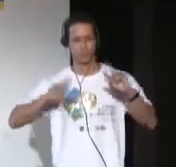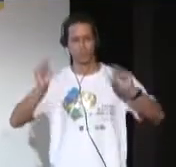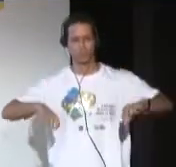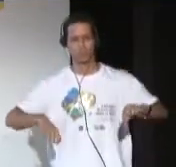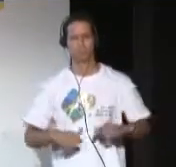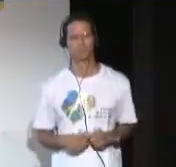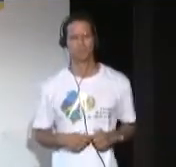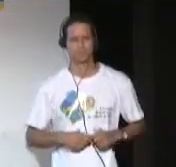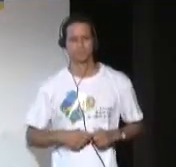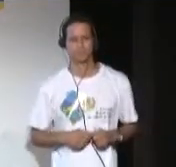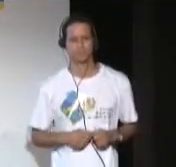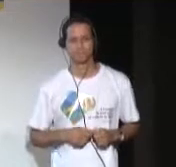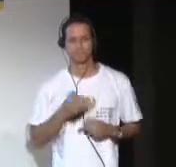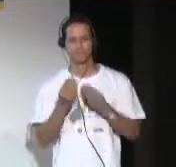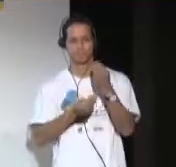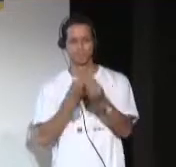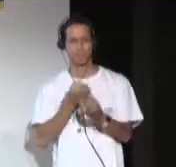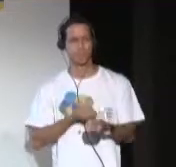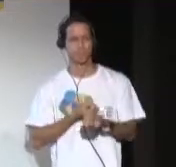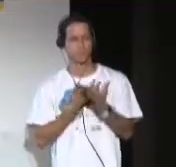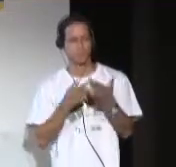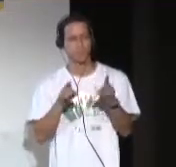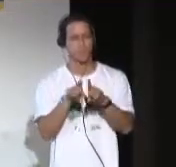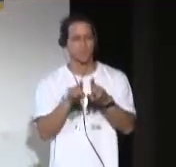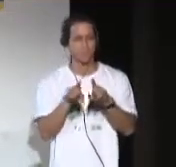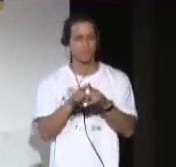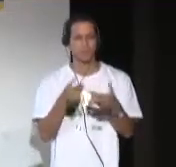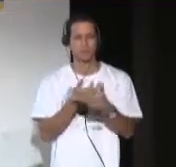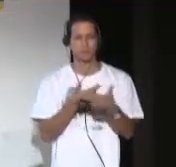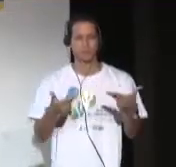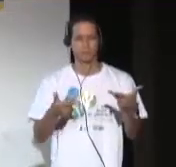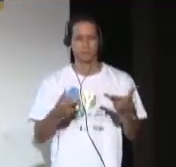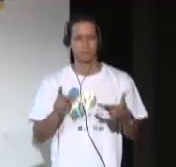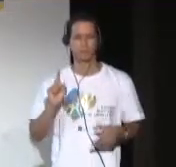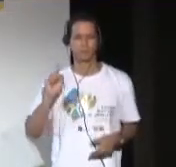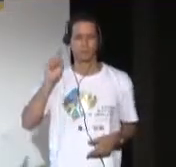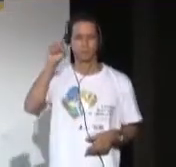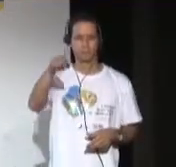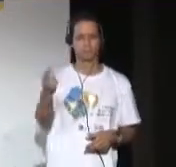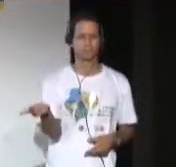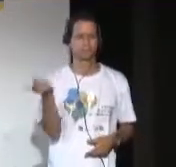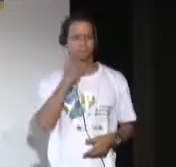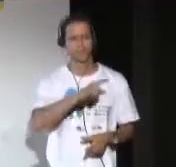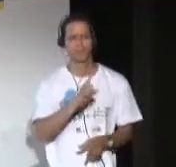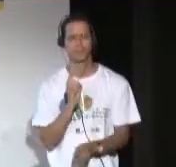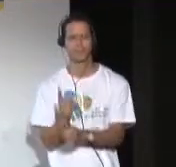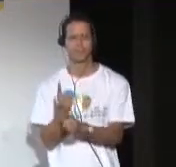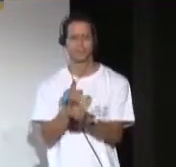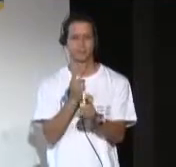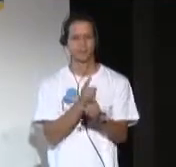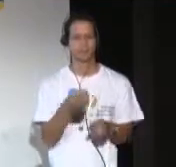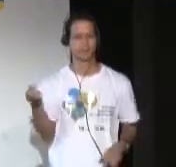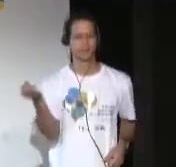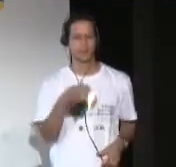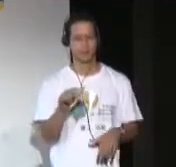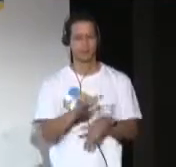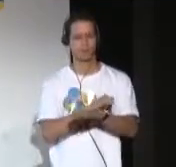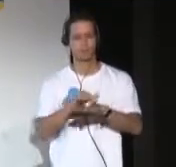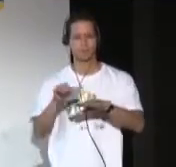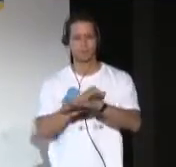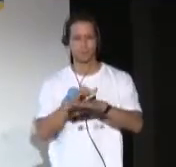Não é importante só como informação, mas é importante como meios para um fim, para poder descobrir novas estratégias de